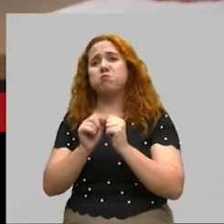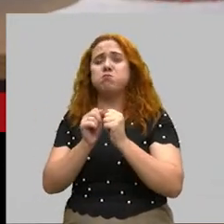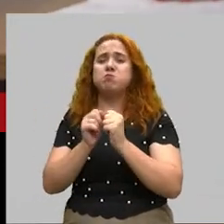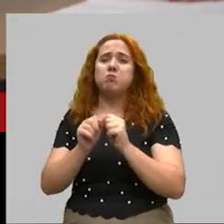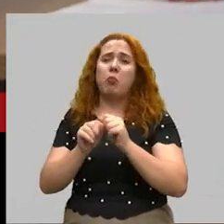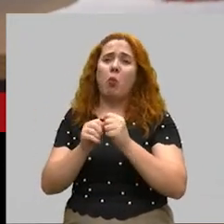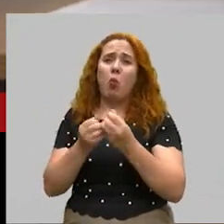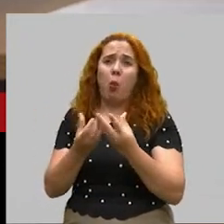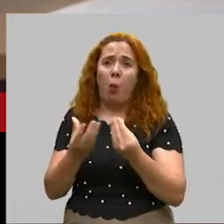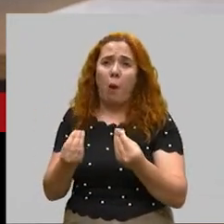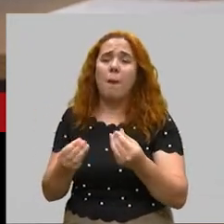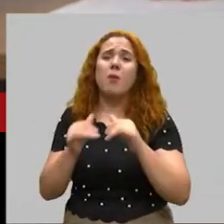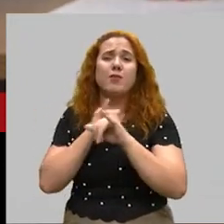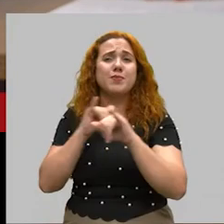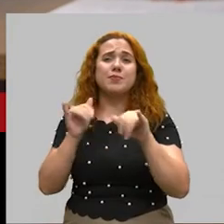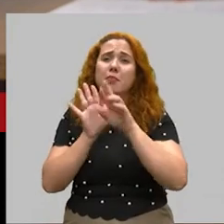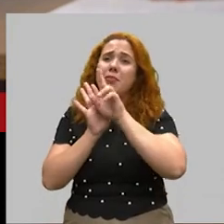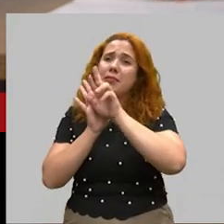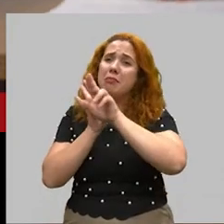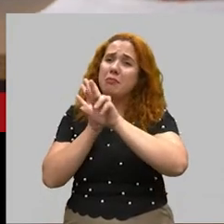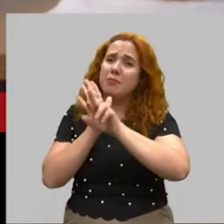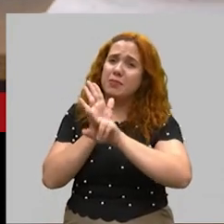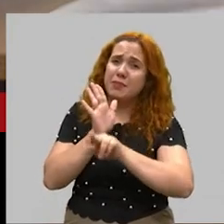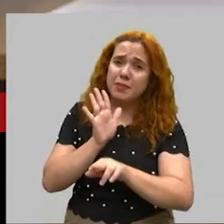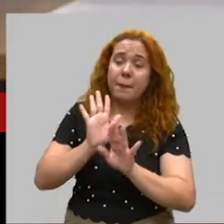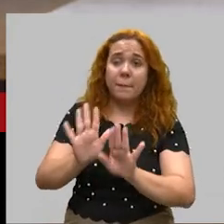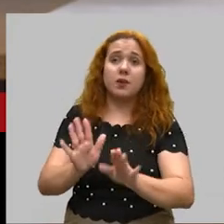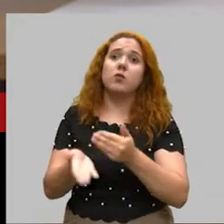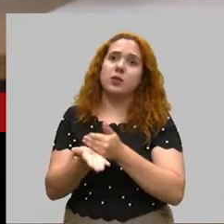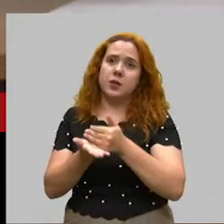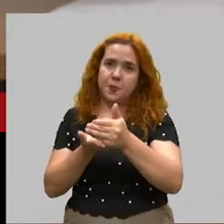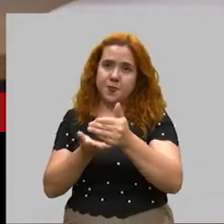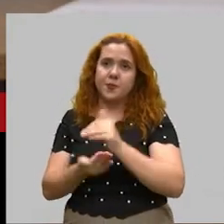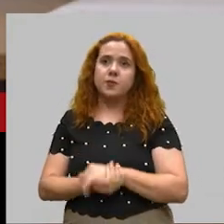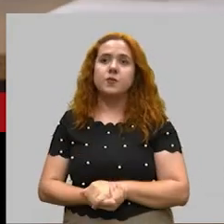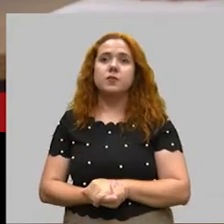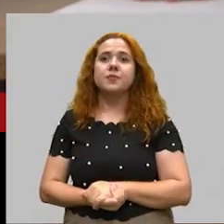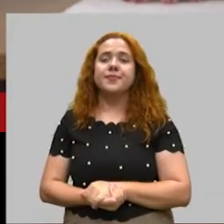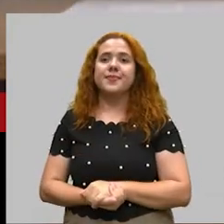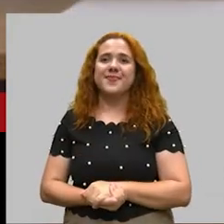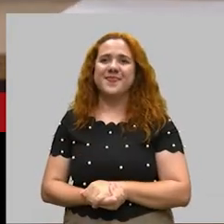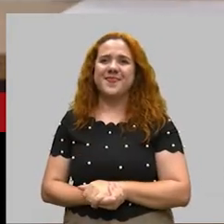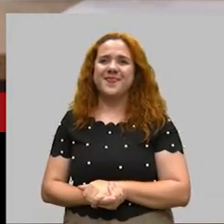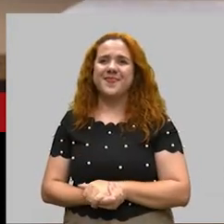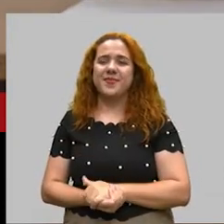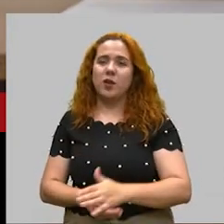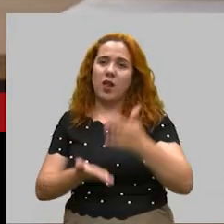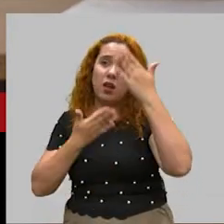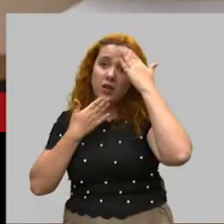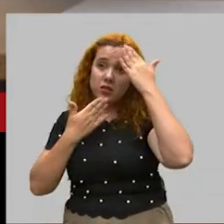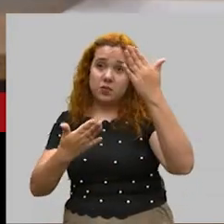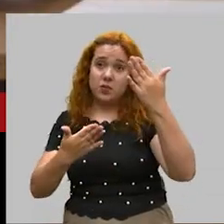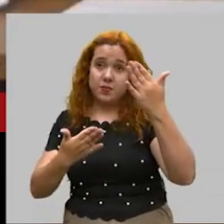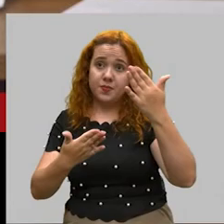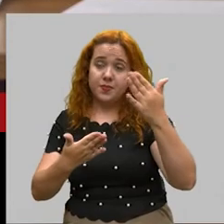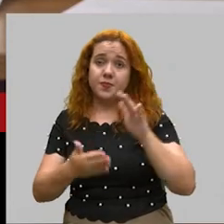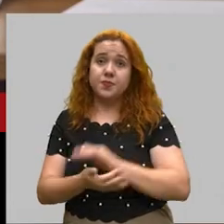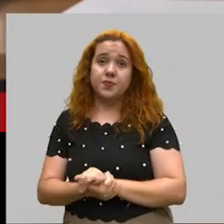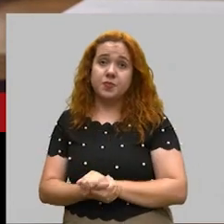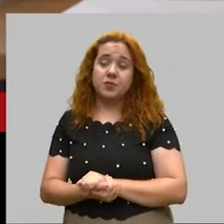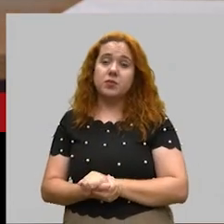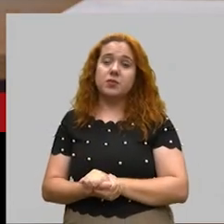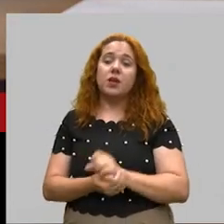recados acumulados Mas vamos lá né a gente fazer esse agradecimento aí às